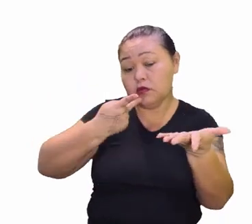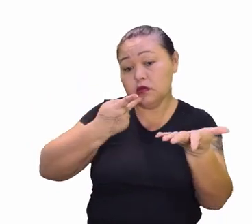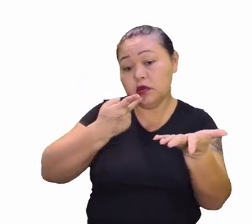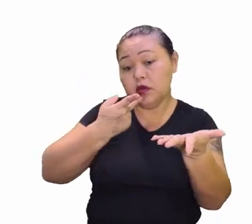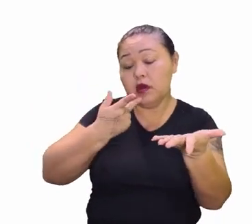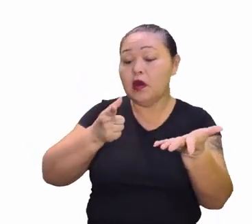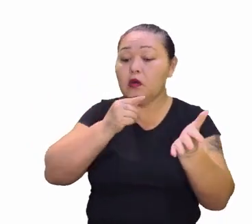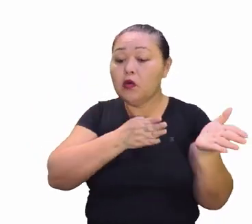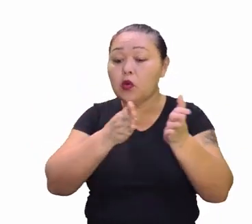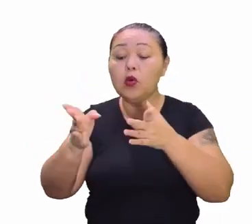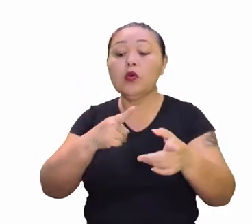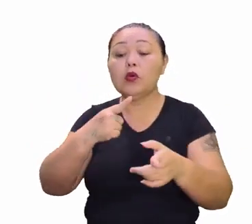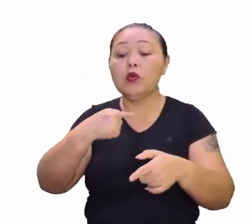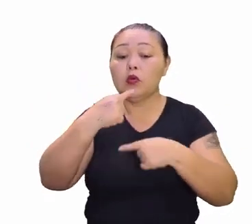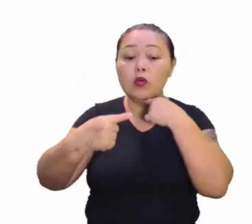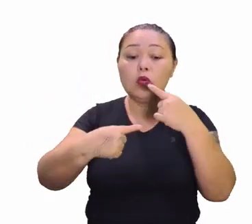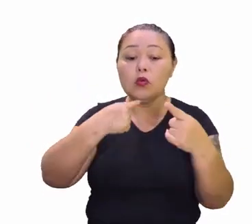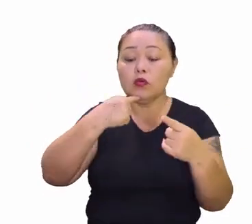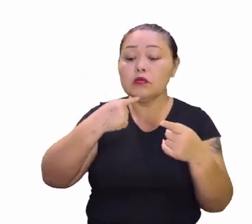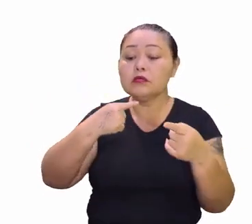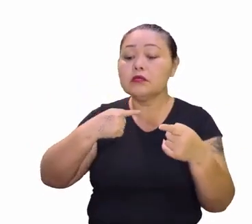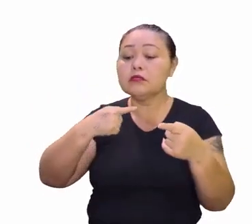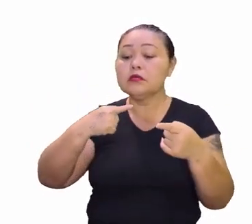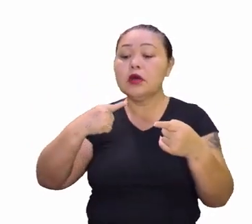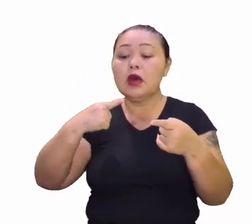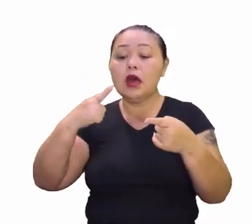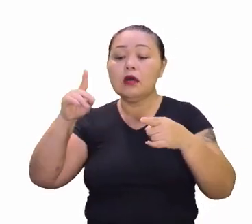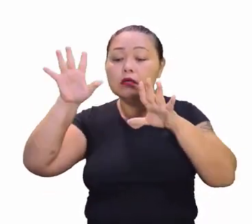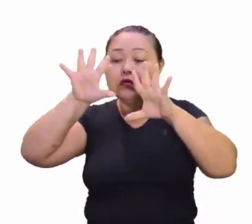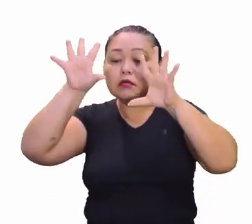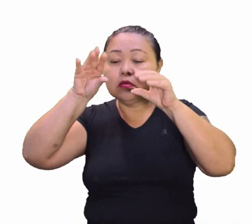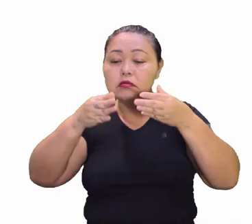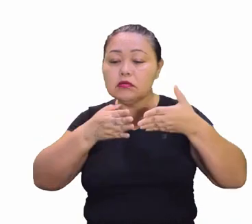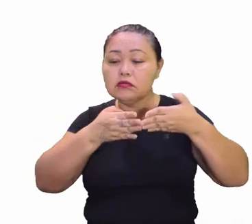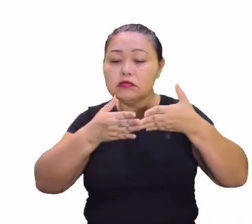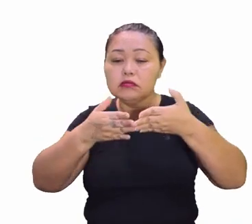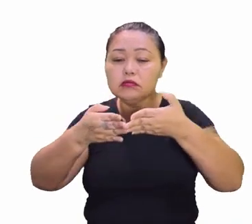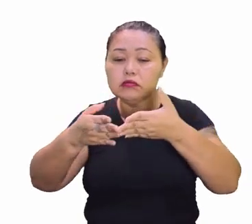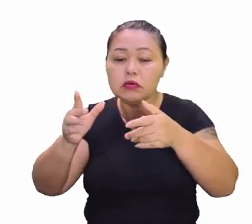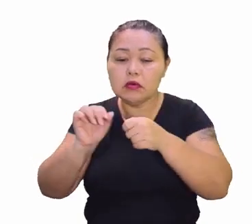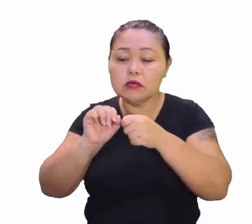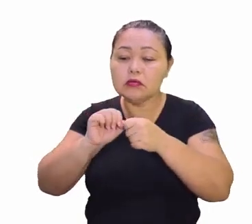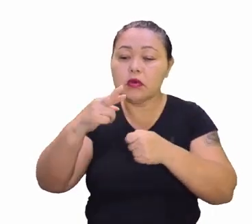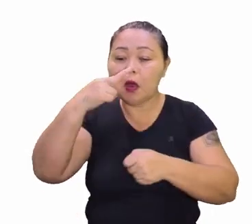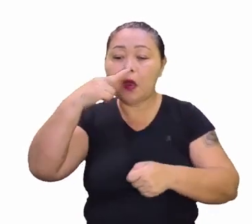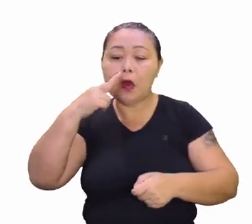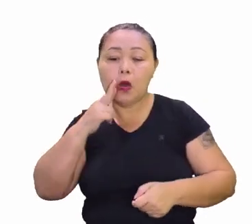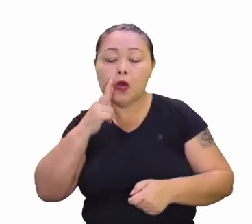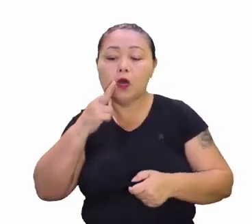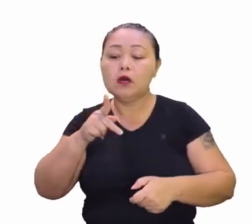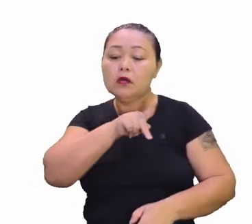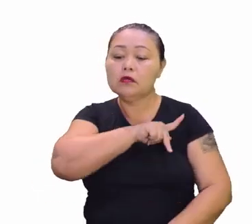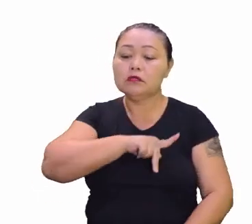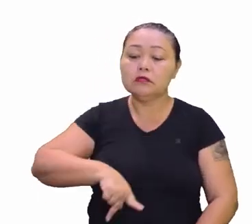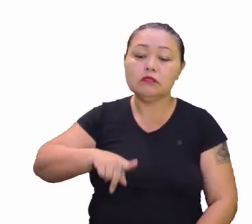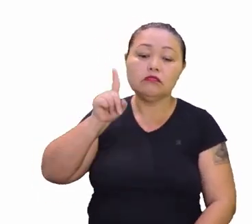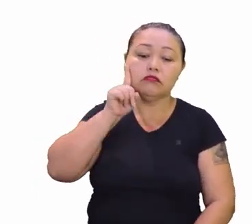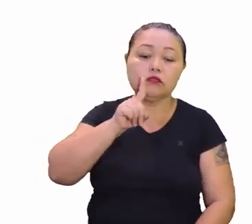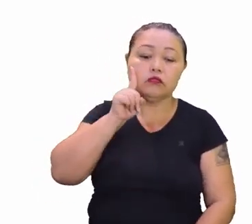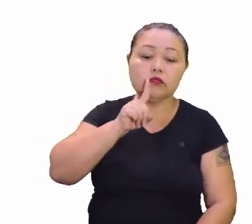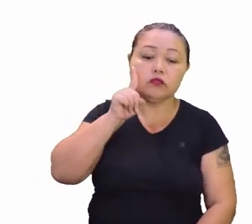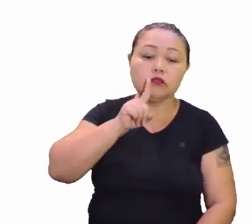Rio da Dúvida, a sombria viagem de Theodore Roosevelt e Rondon pela